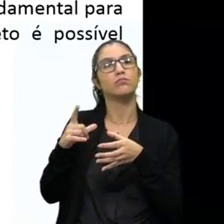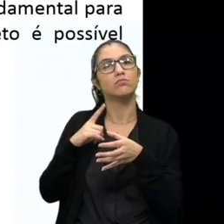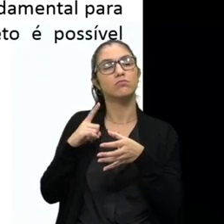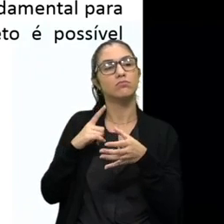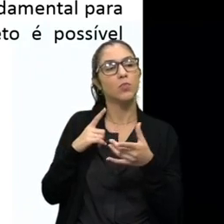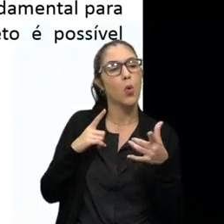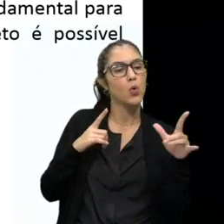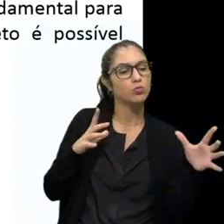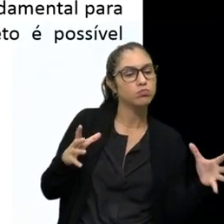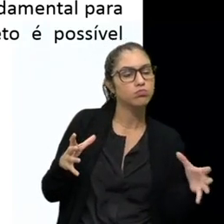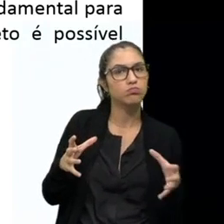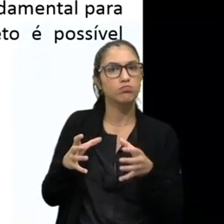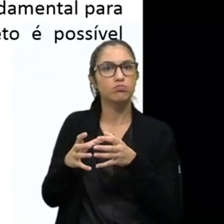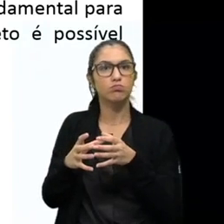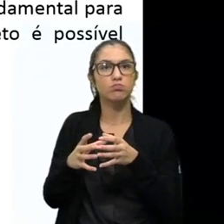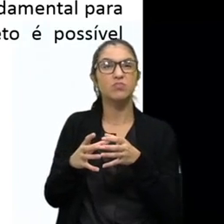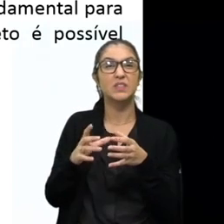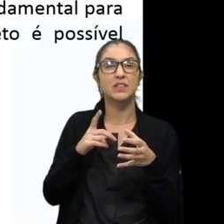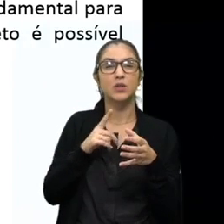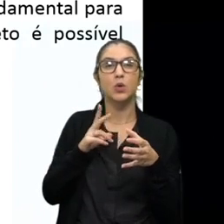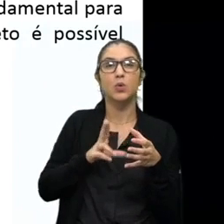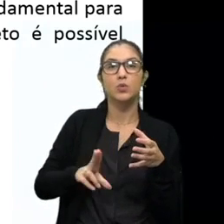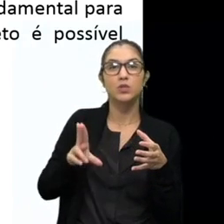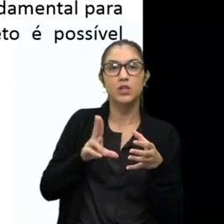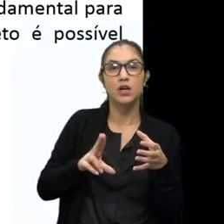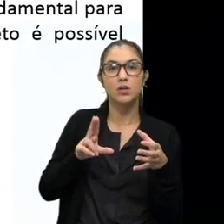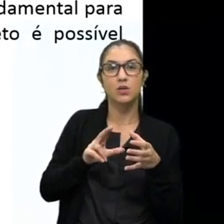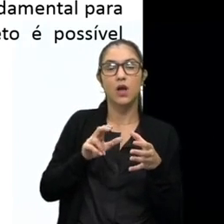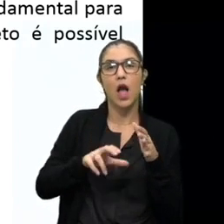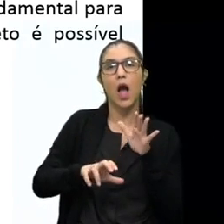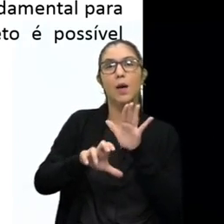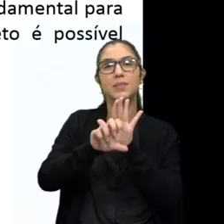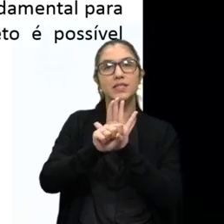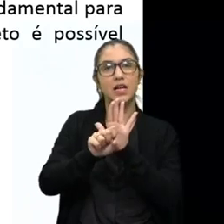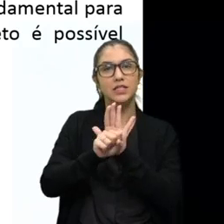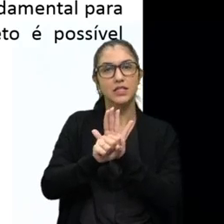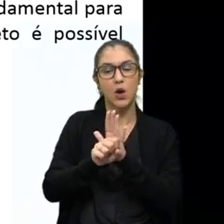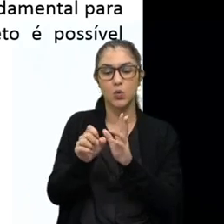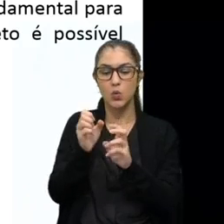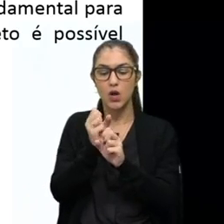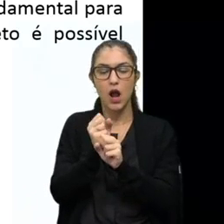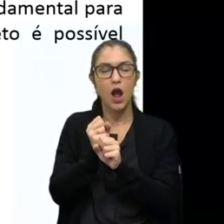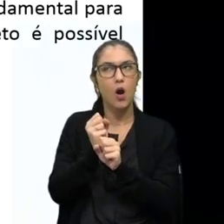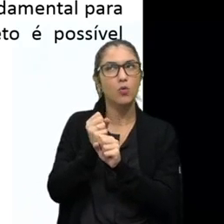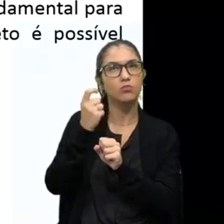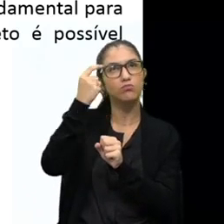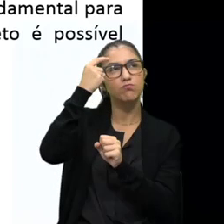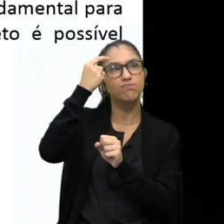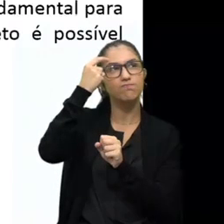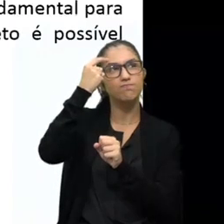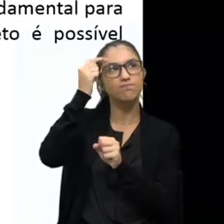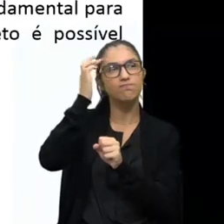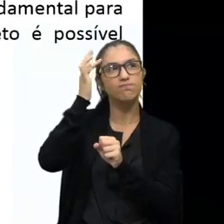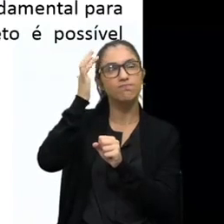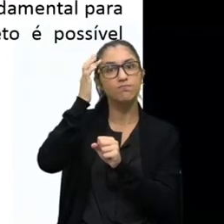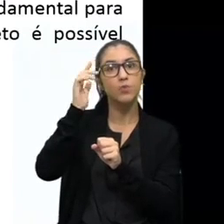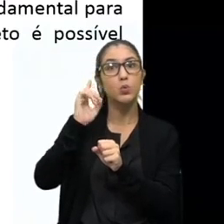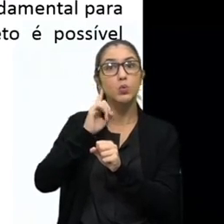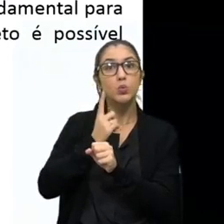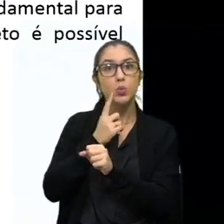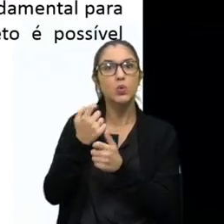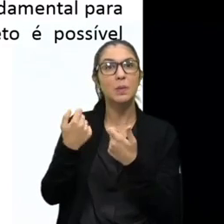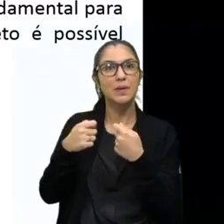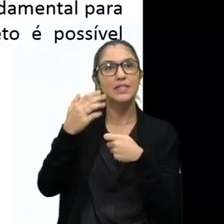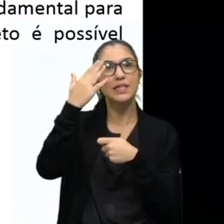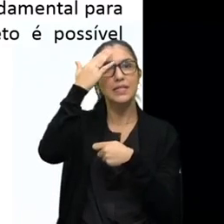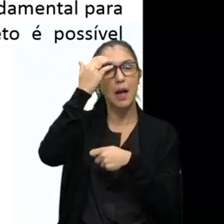por outro. Relacionar através da abstração e do cálculo mental. O surdo precisa trabalhar